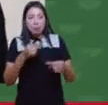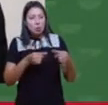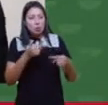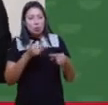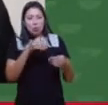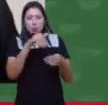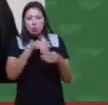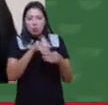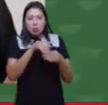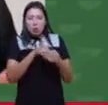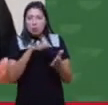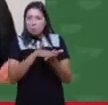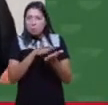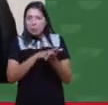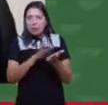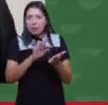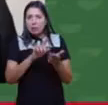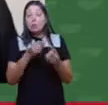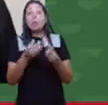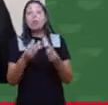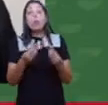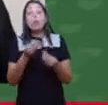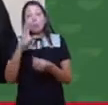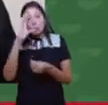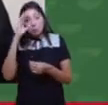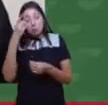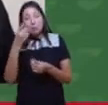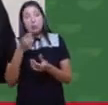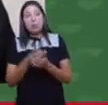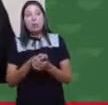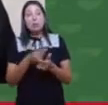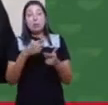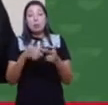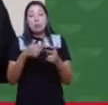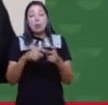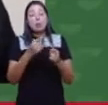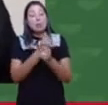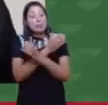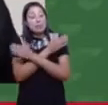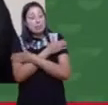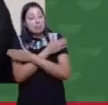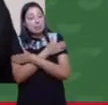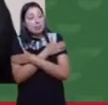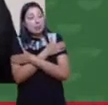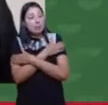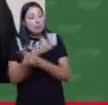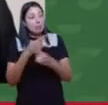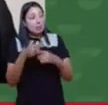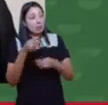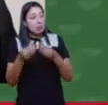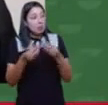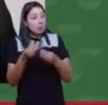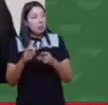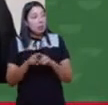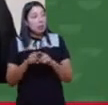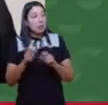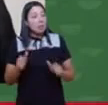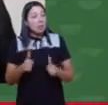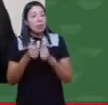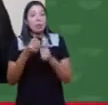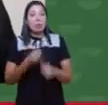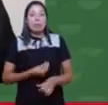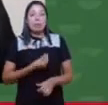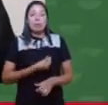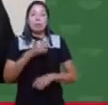voto impresso, nós tínhamos que estar discutindo como resolver a grave crise do desemprego, né? Como melhorar a vida